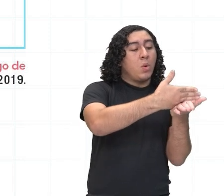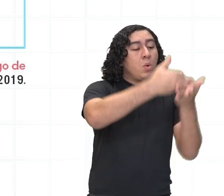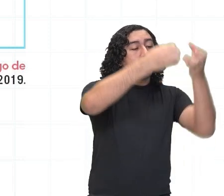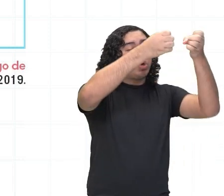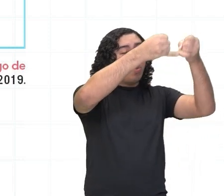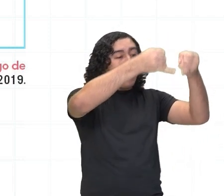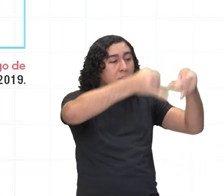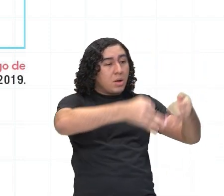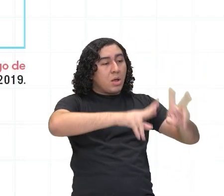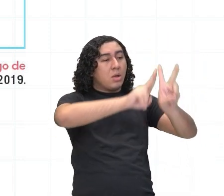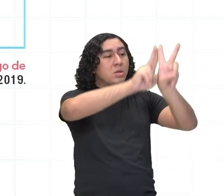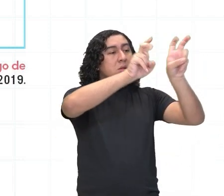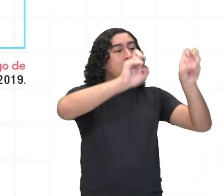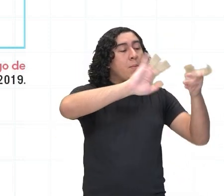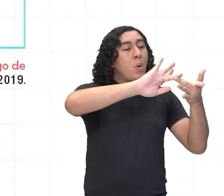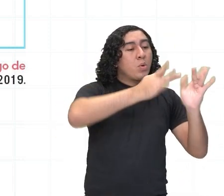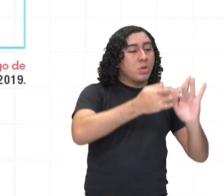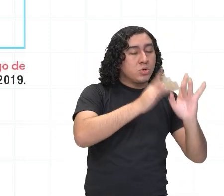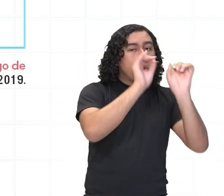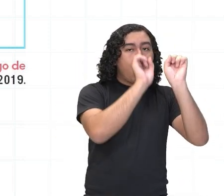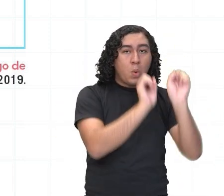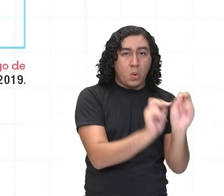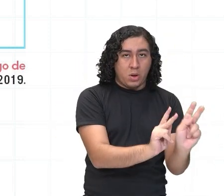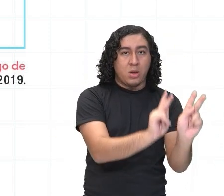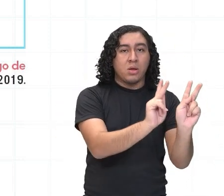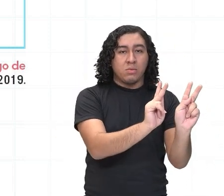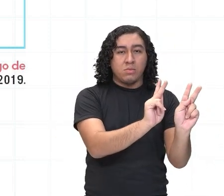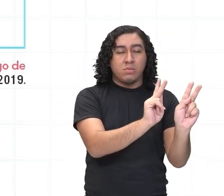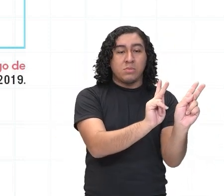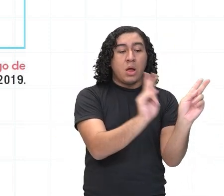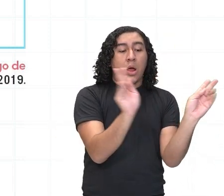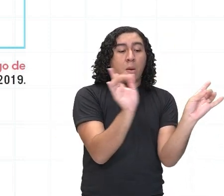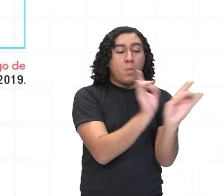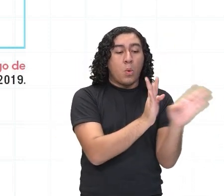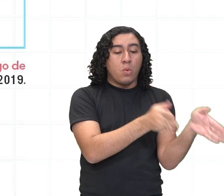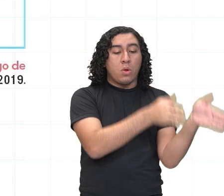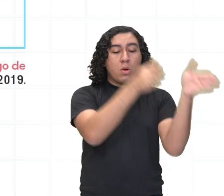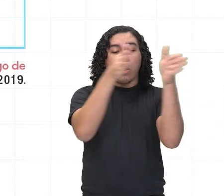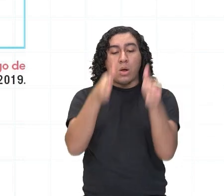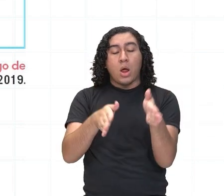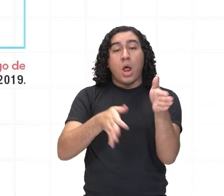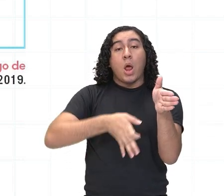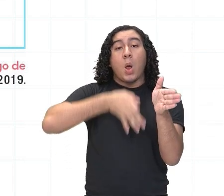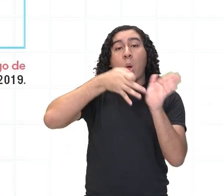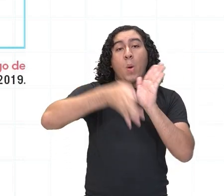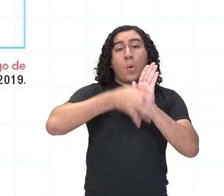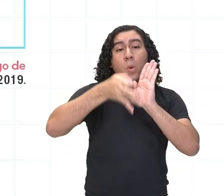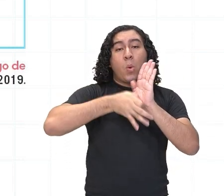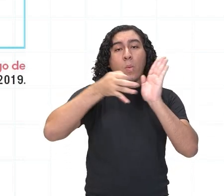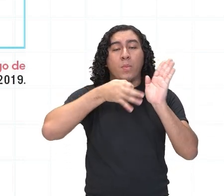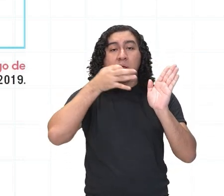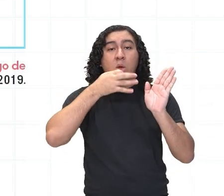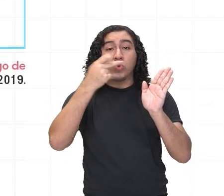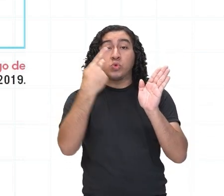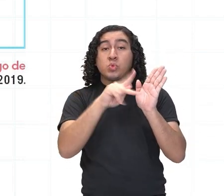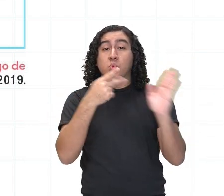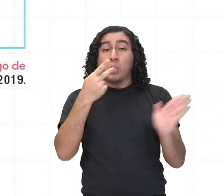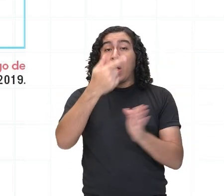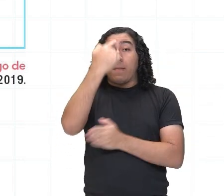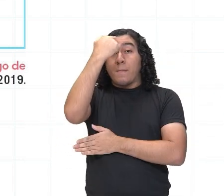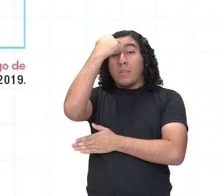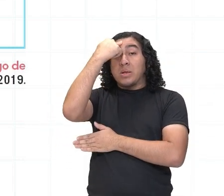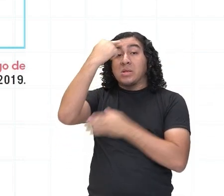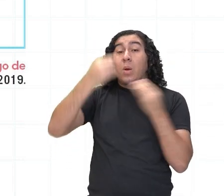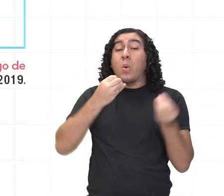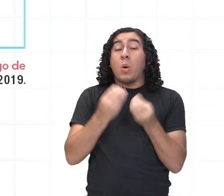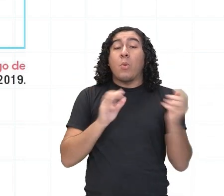ele contextualizou. Ele emitiu a sua opinião, ou seja, emitiu a sua tese, expôs a sua forma de pensar. Qual